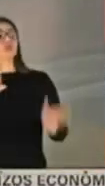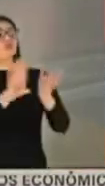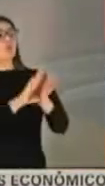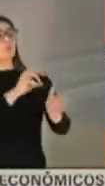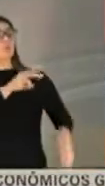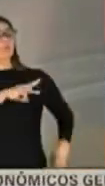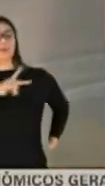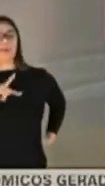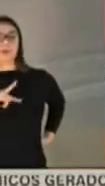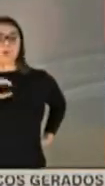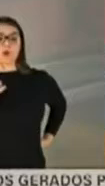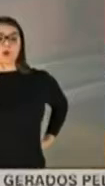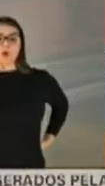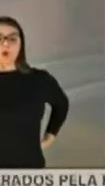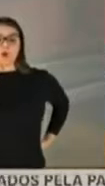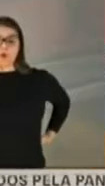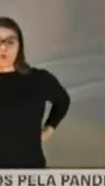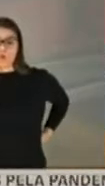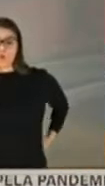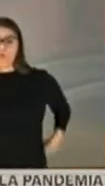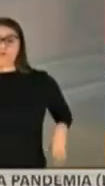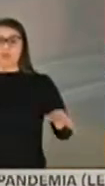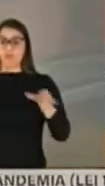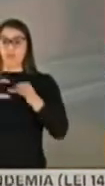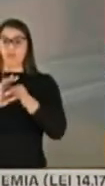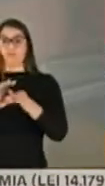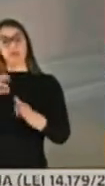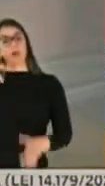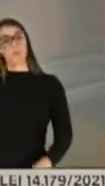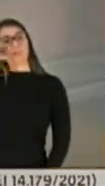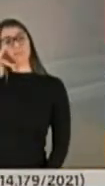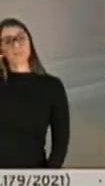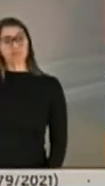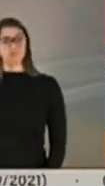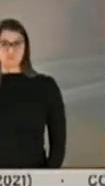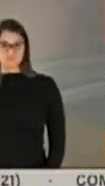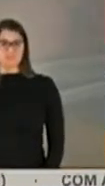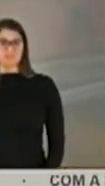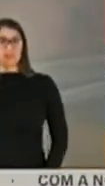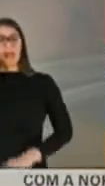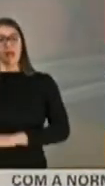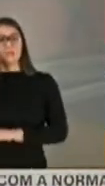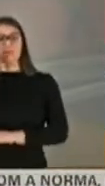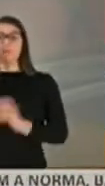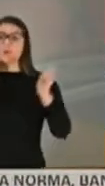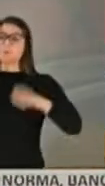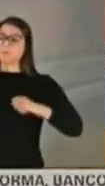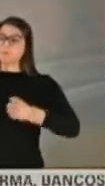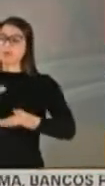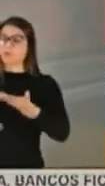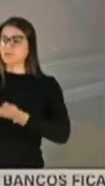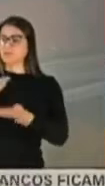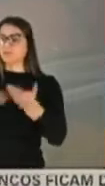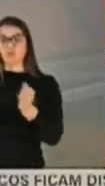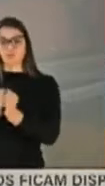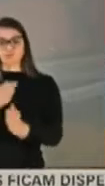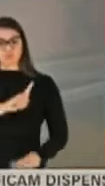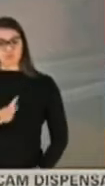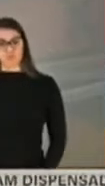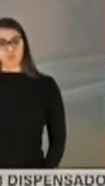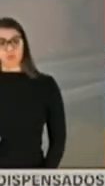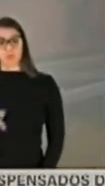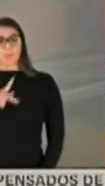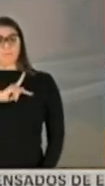de uma ONG ligada a políticos. A associação que permitiu a aproximação do Miguel com o governo, seu presidente, é o pastor Hamilton